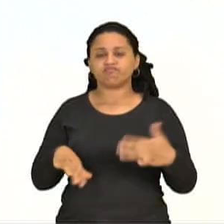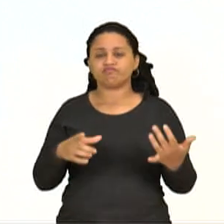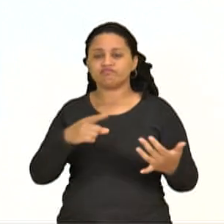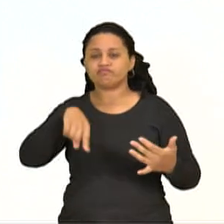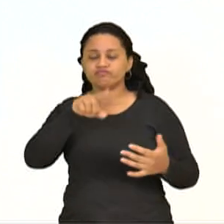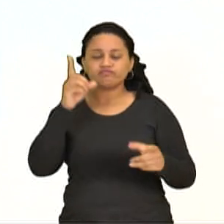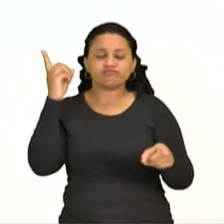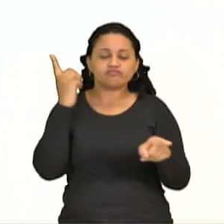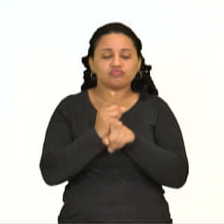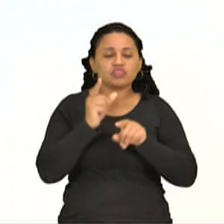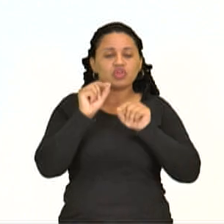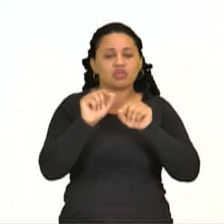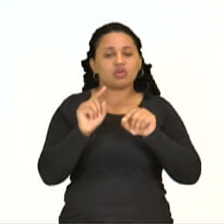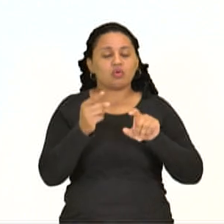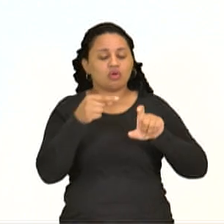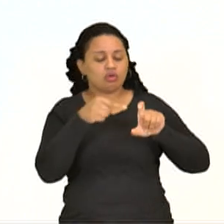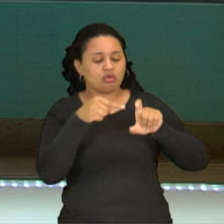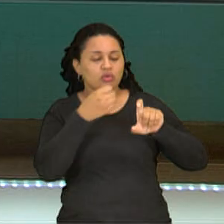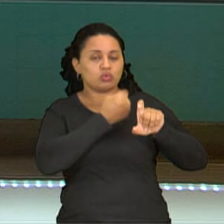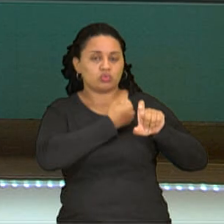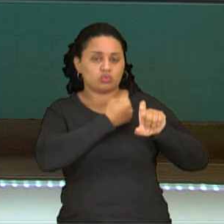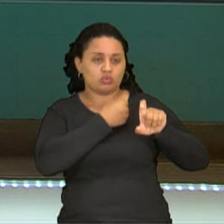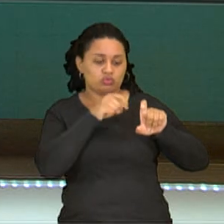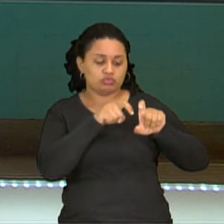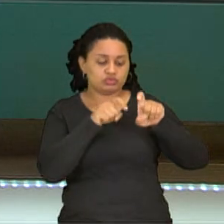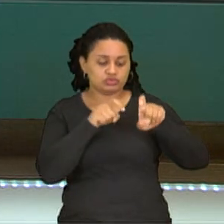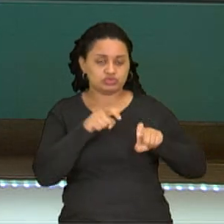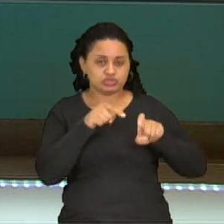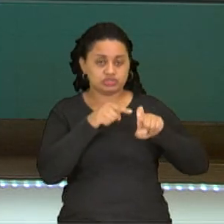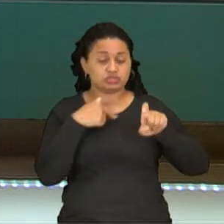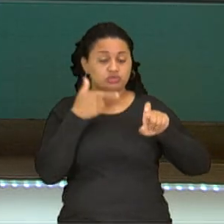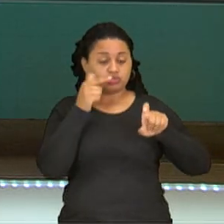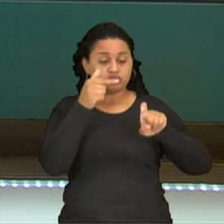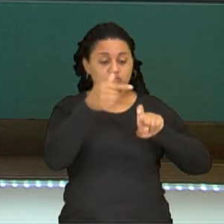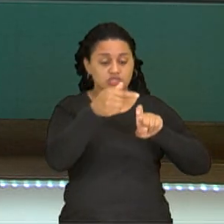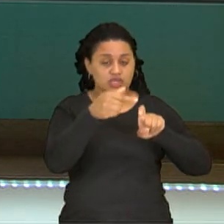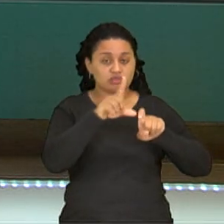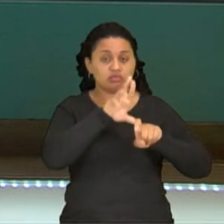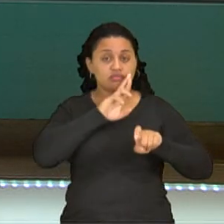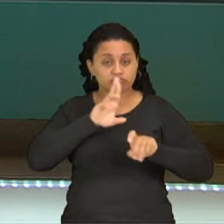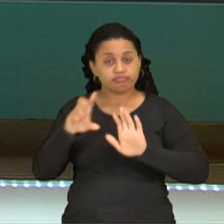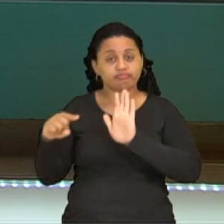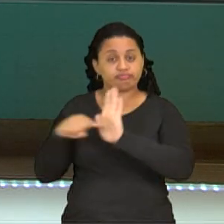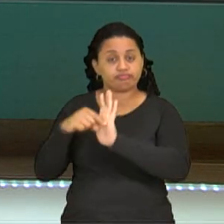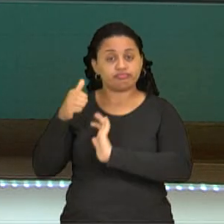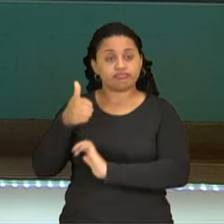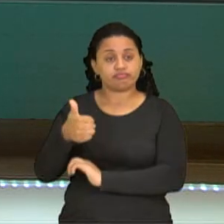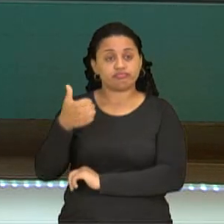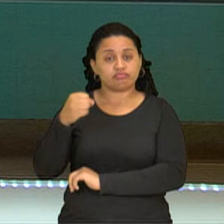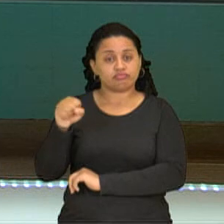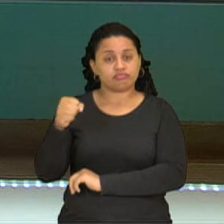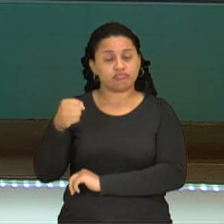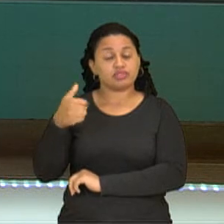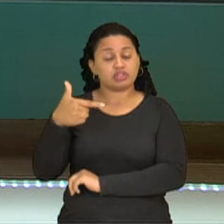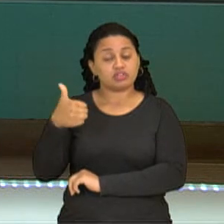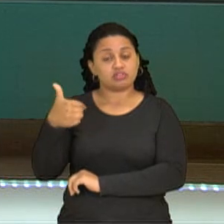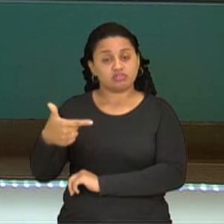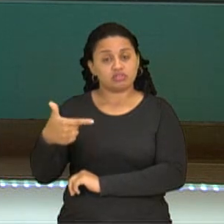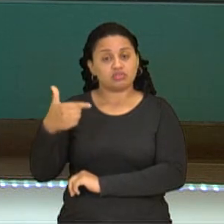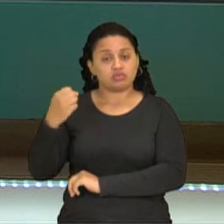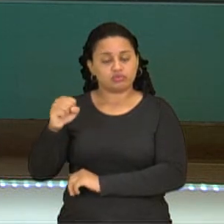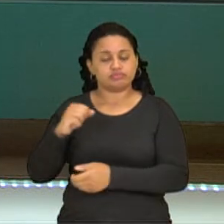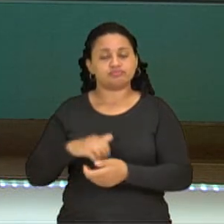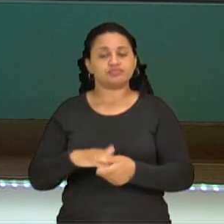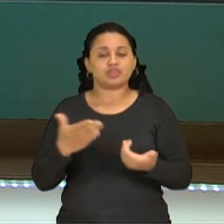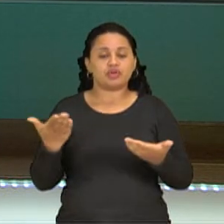descobrir qual é o númerozinho que eu elevo a 7 e me dá menos 128, ok? Então, a professora vai